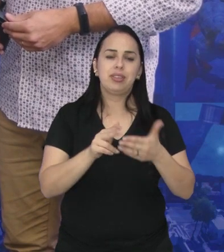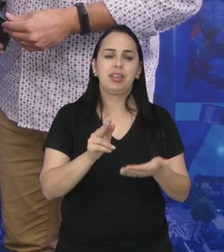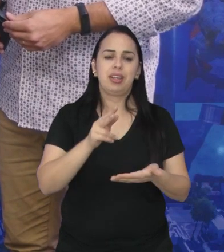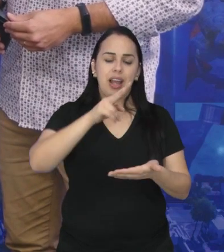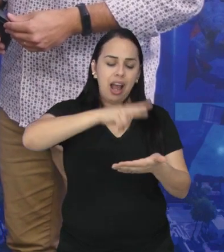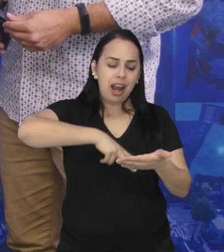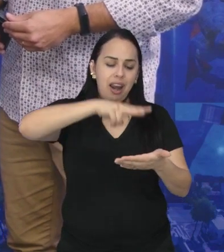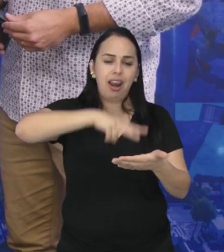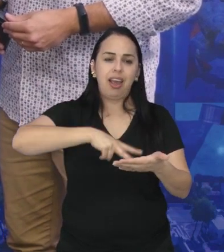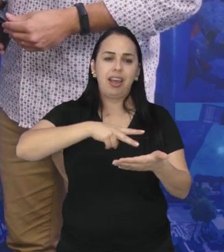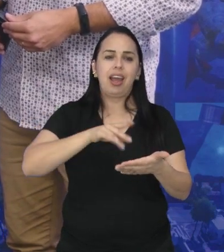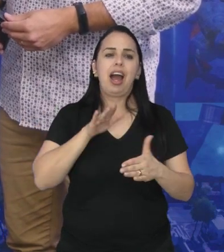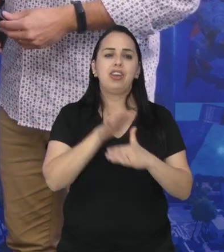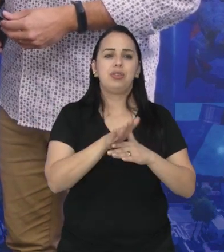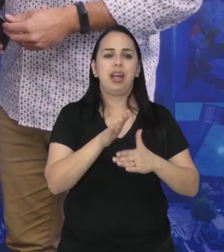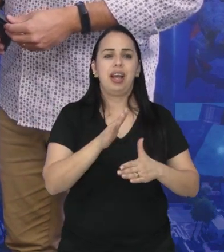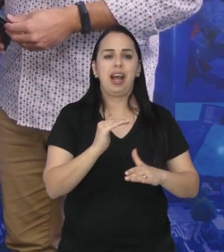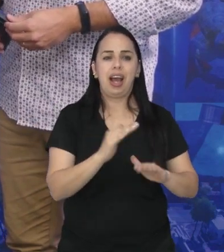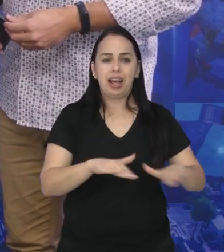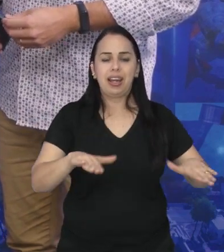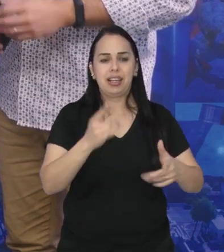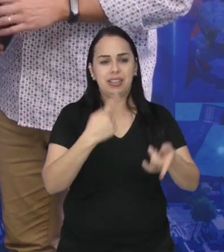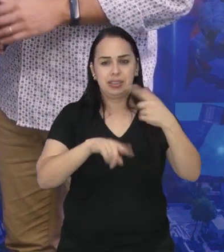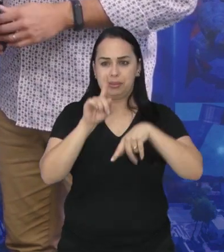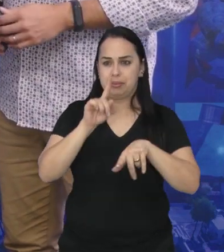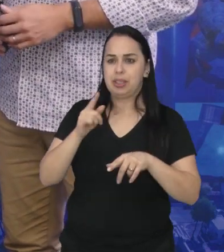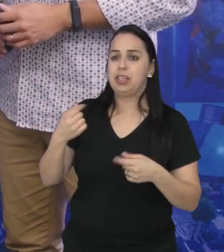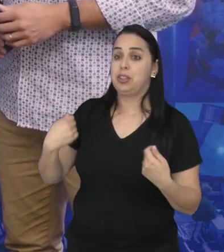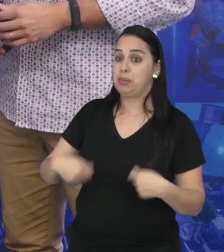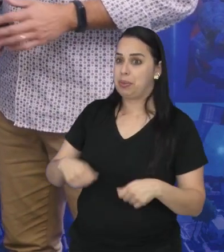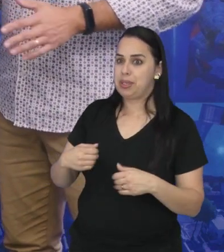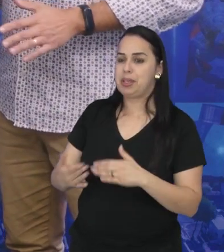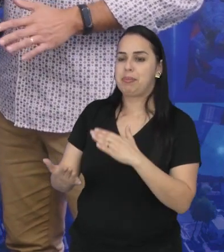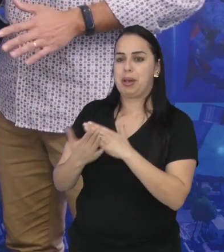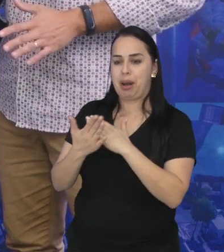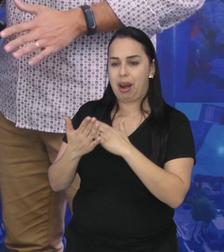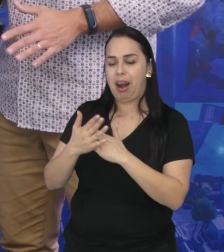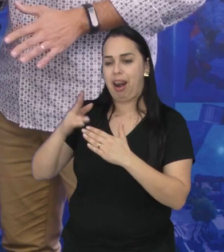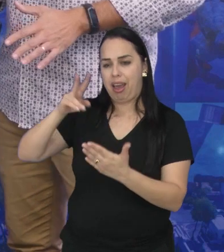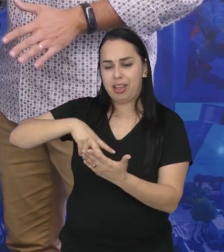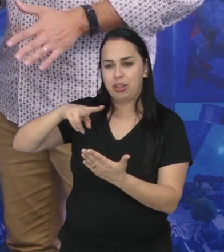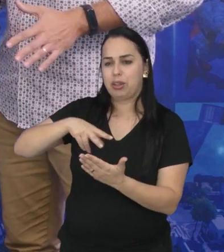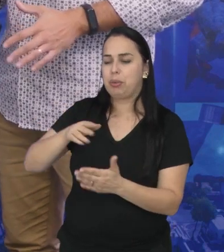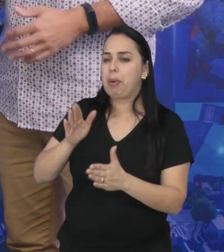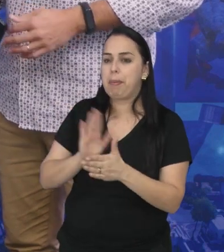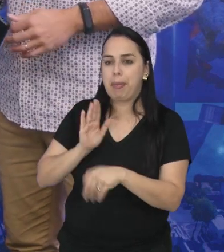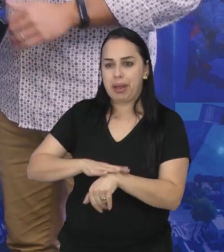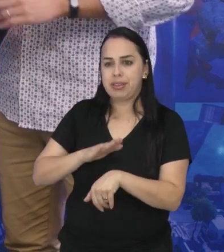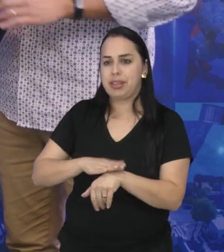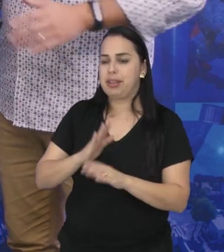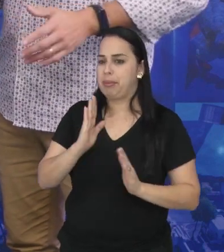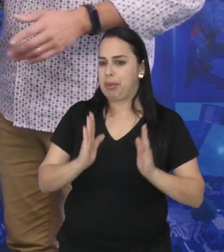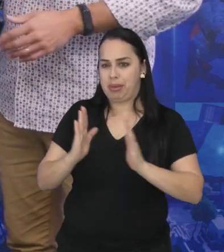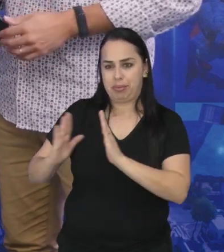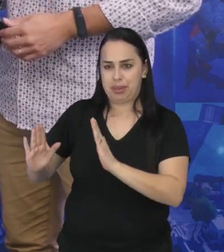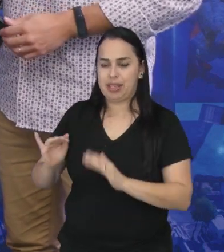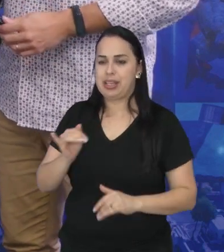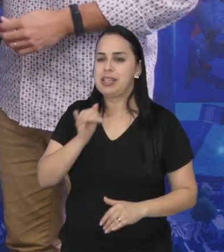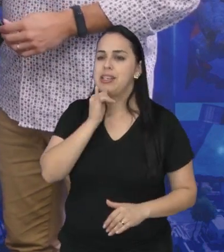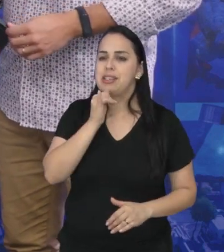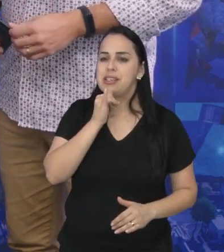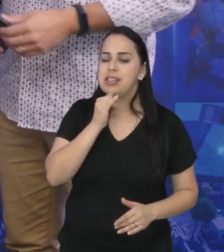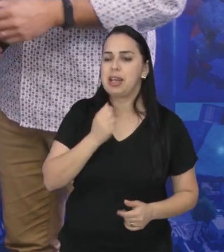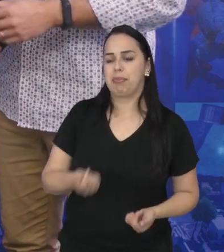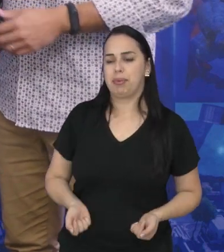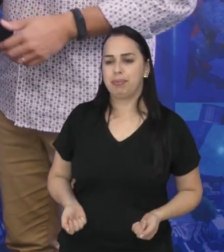criança vai se desenvolvendo cada vez mais. E a gente precisa da leitura em todo momento da nossa vida. Todo momento. Em todas as fases